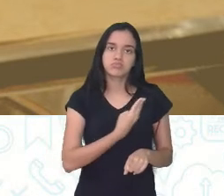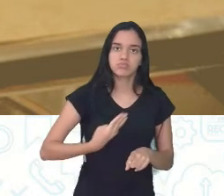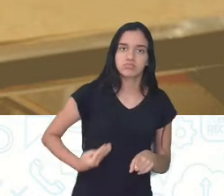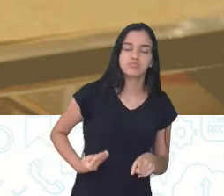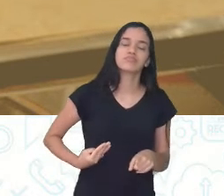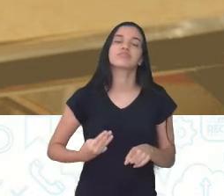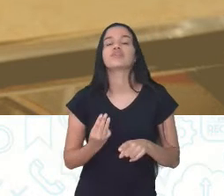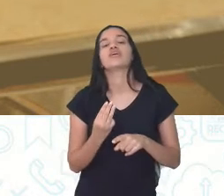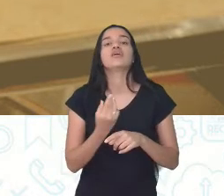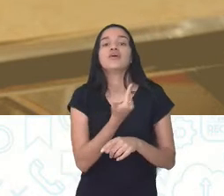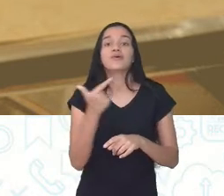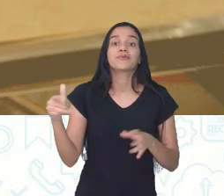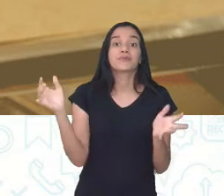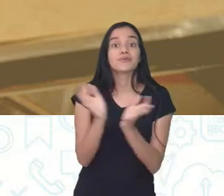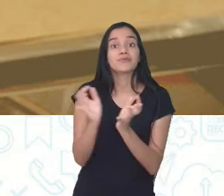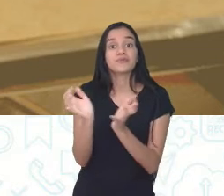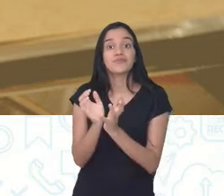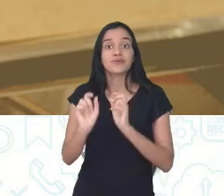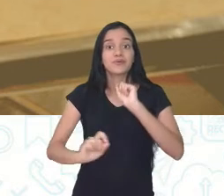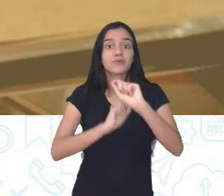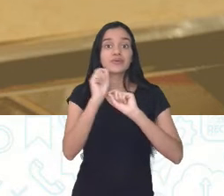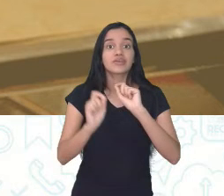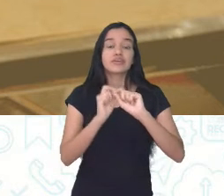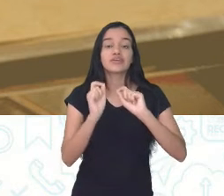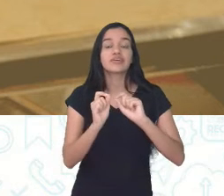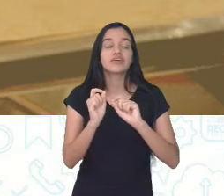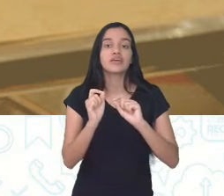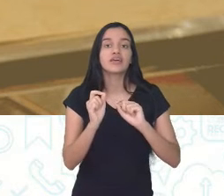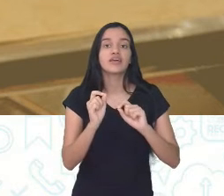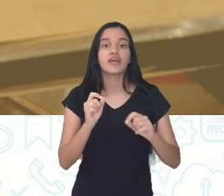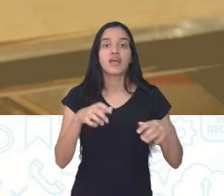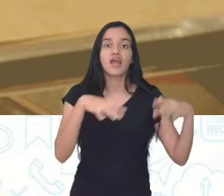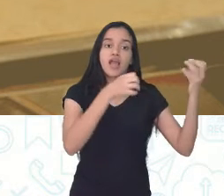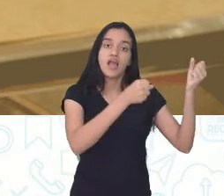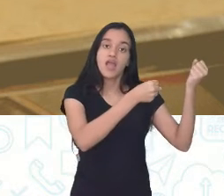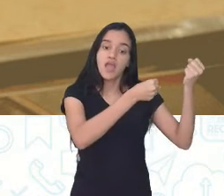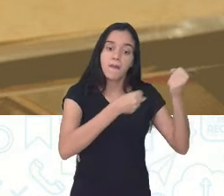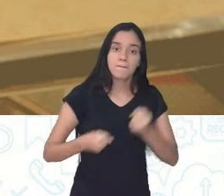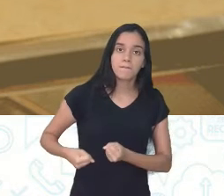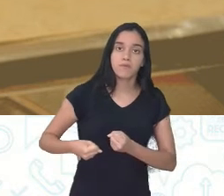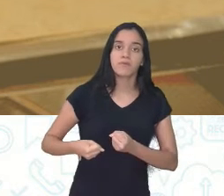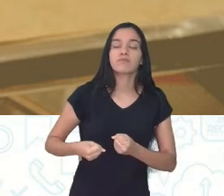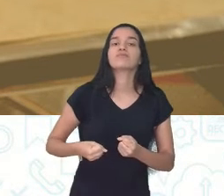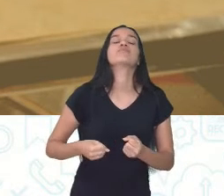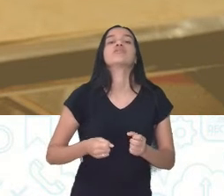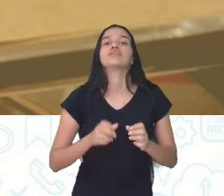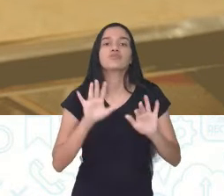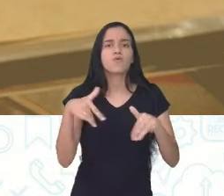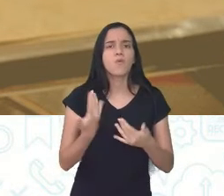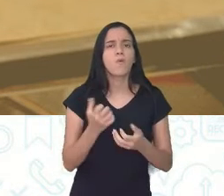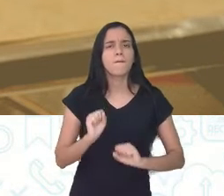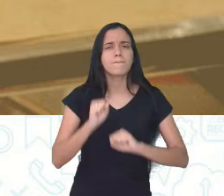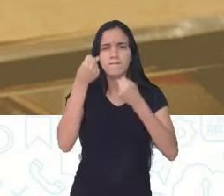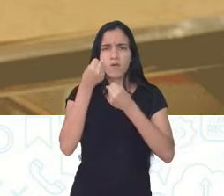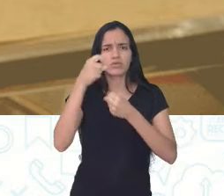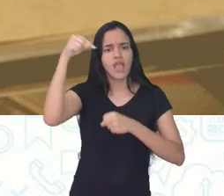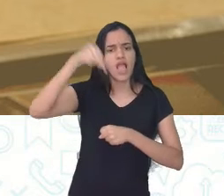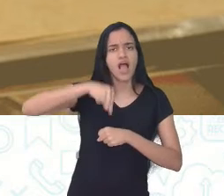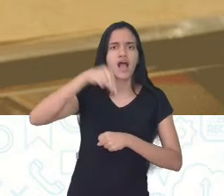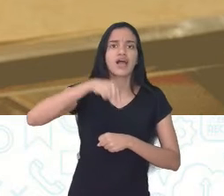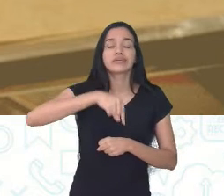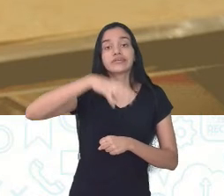se tornaram o quê? República. Então, aqui, monarquia quer dizer o quê? Né? O poder ali absoluto do rei, aqui no caso,